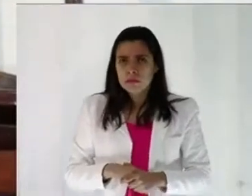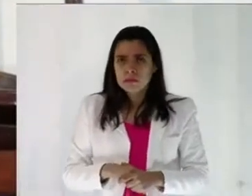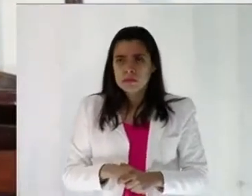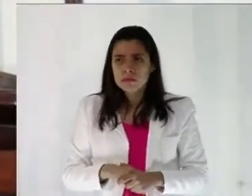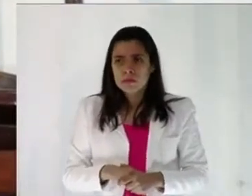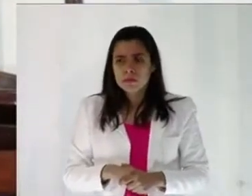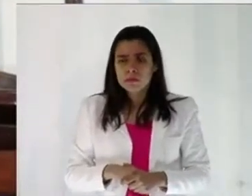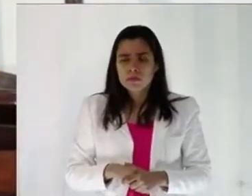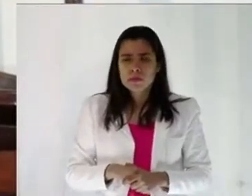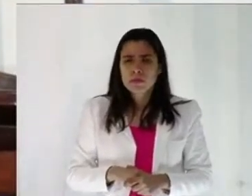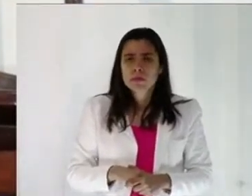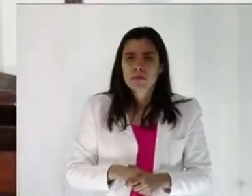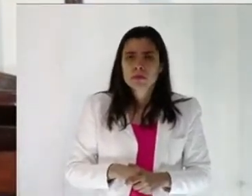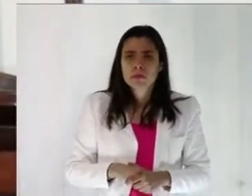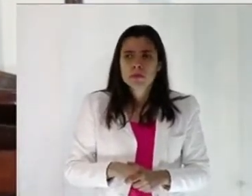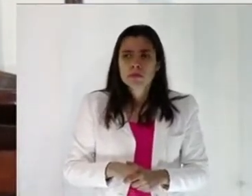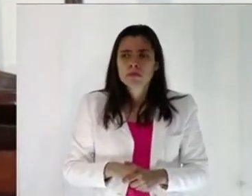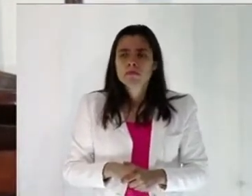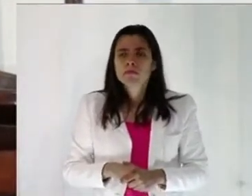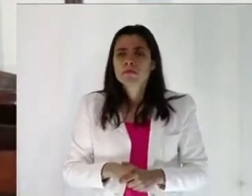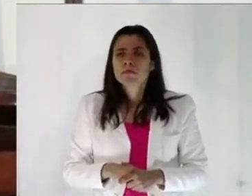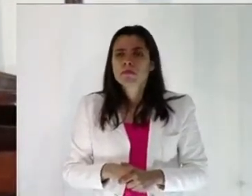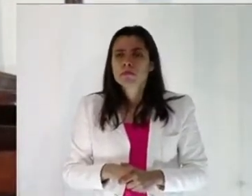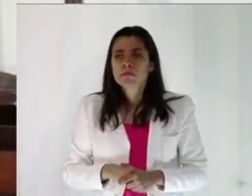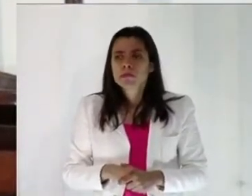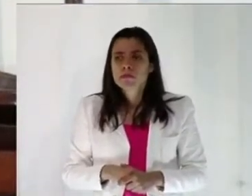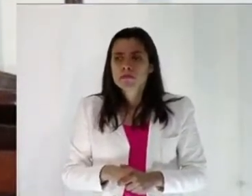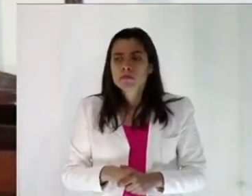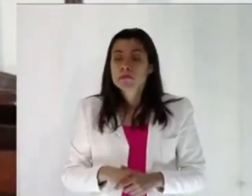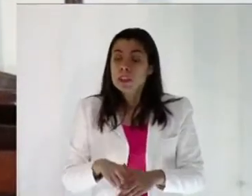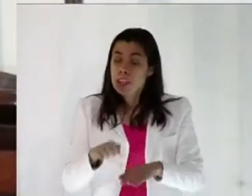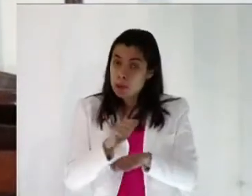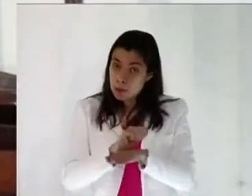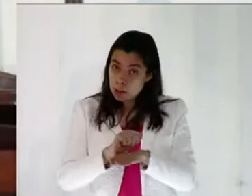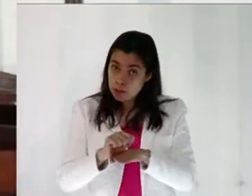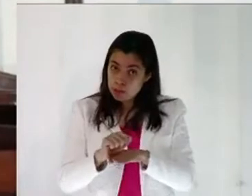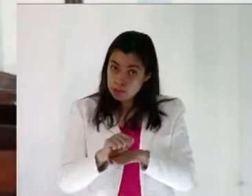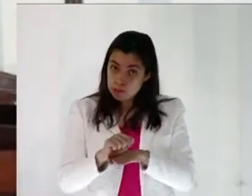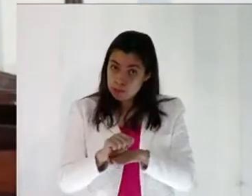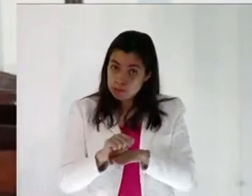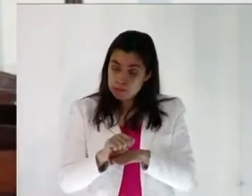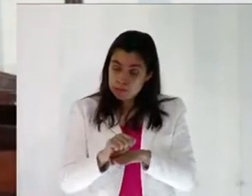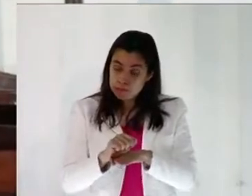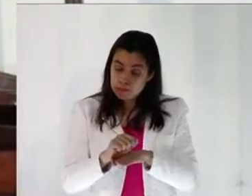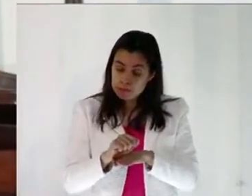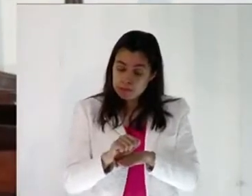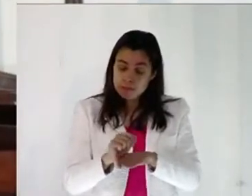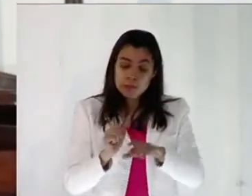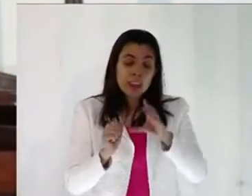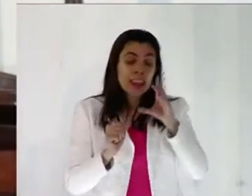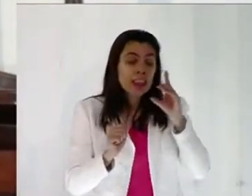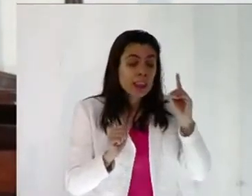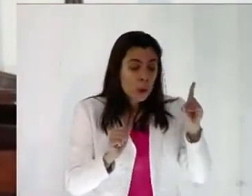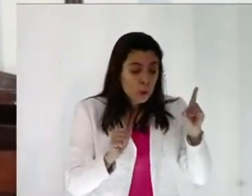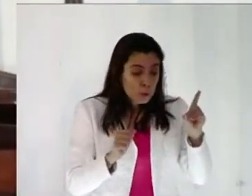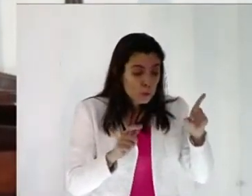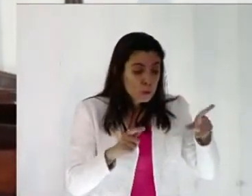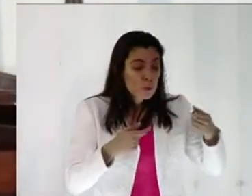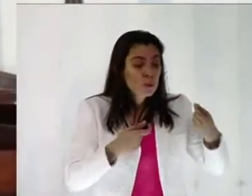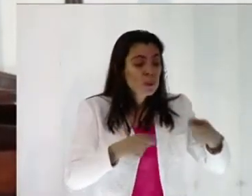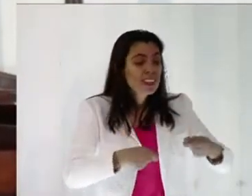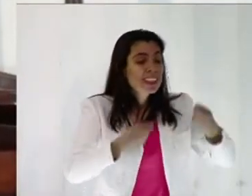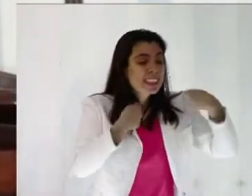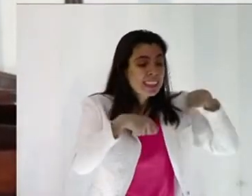início da mensagem nessa noite, as palavras de Abraão ao seu filho: Deus proverá para si um cordeiro, meu